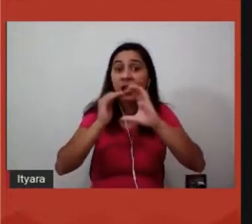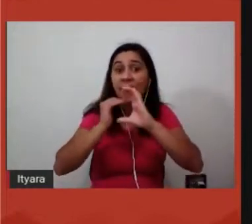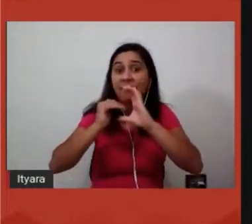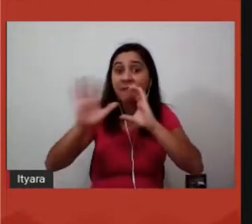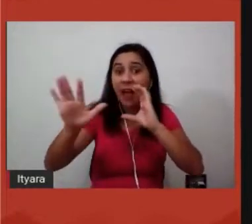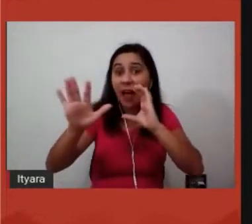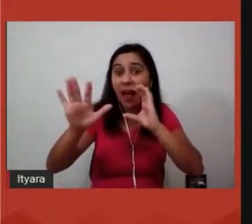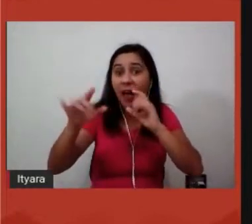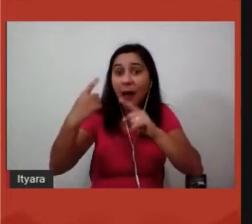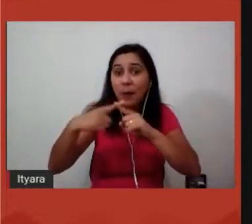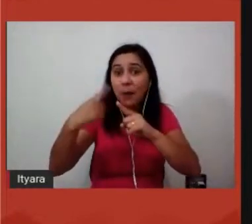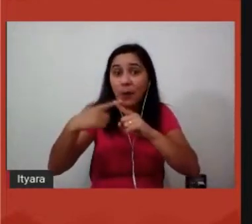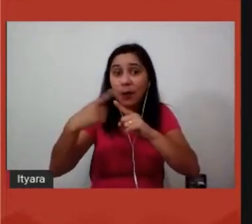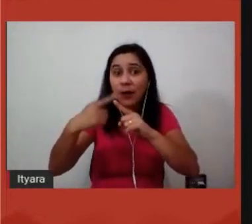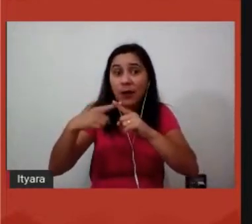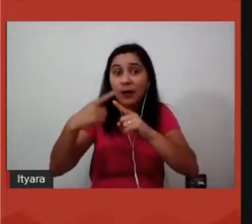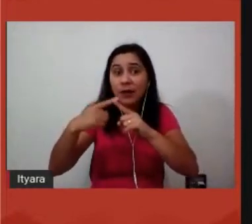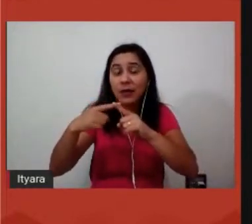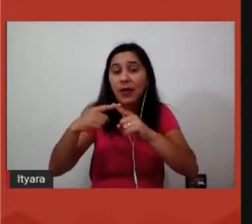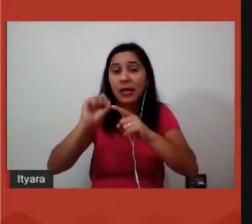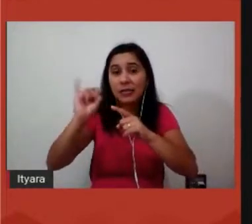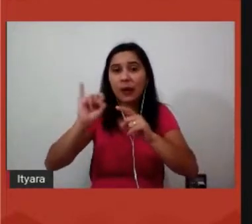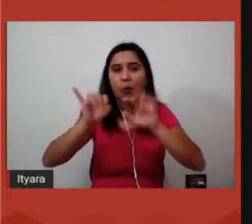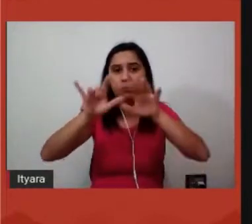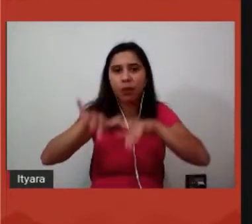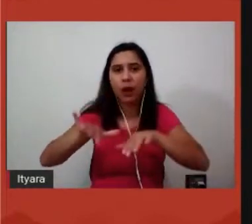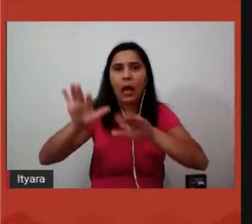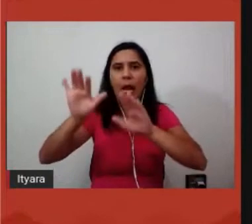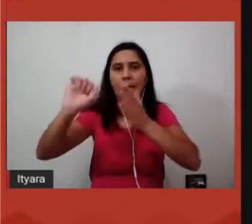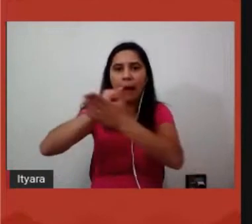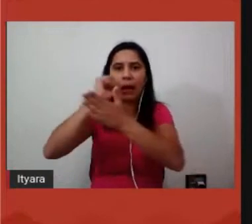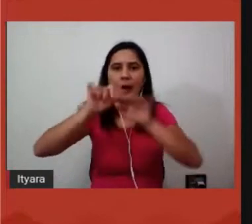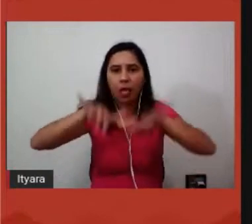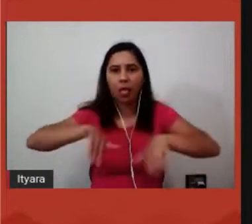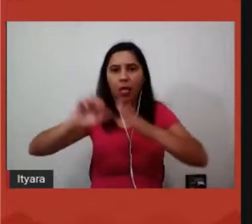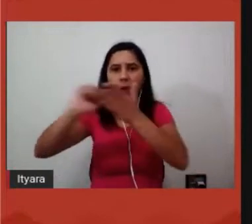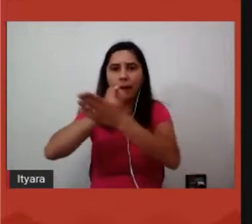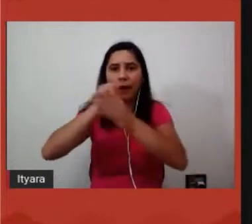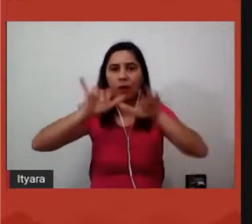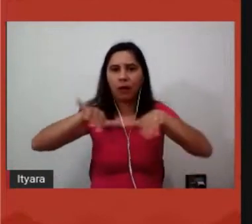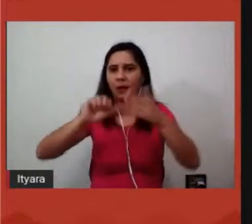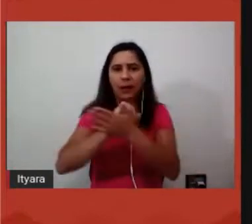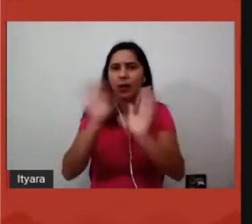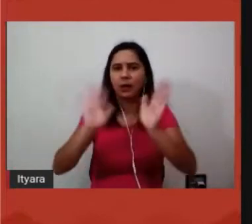eles vão começar a pagar tudo, aí vai ter menos trabalho. É verdade, né?